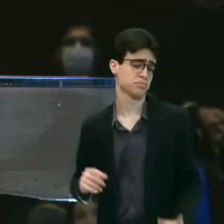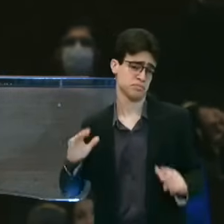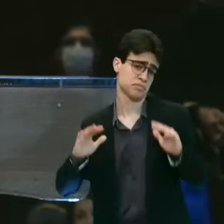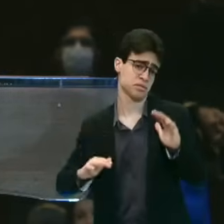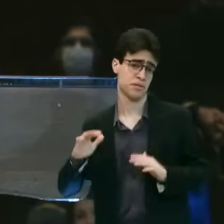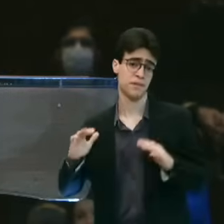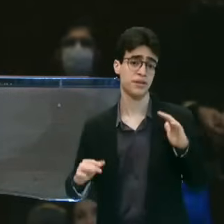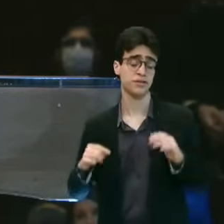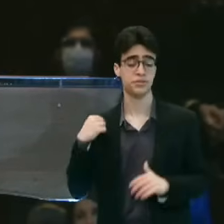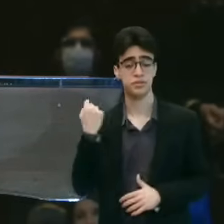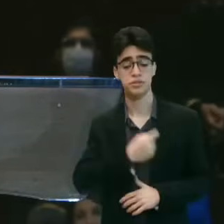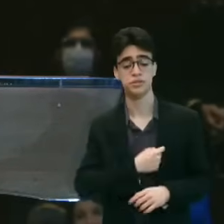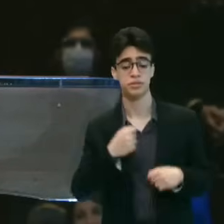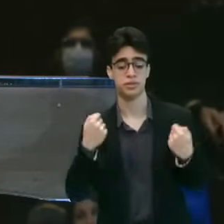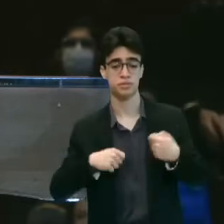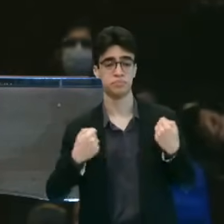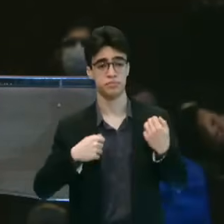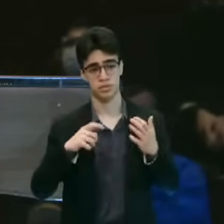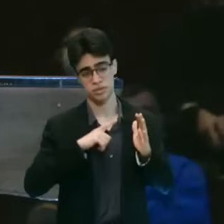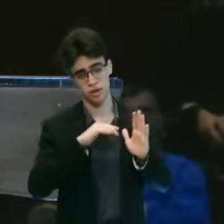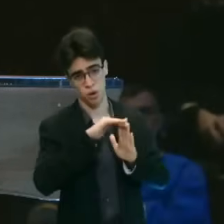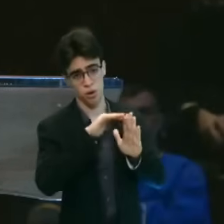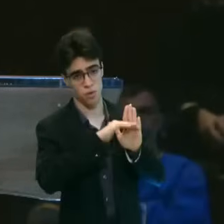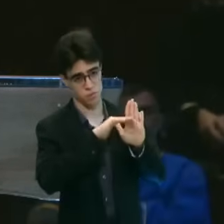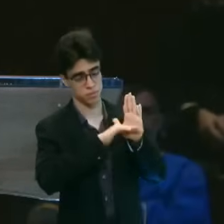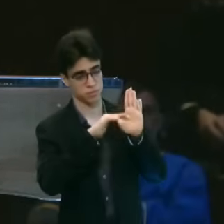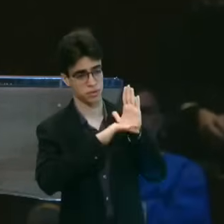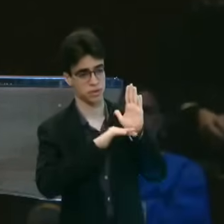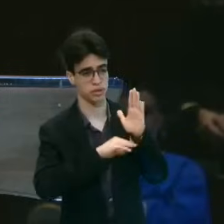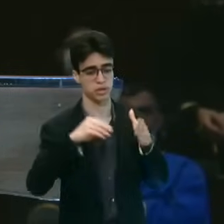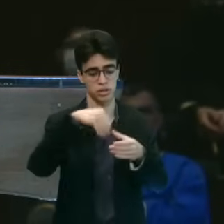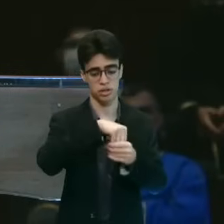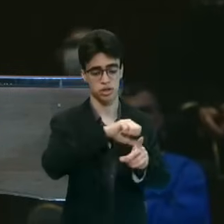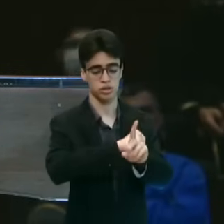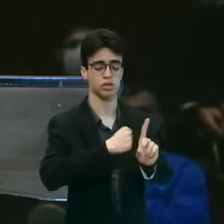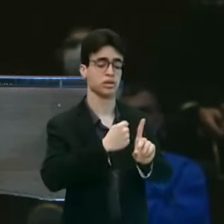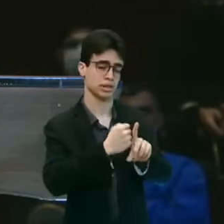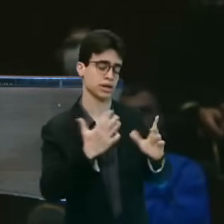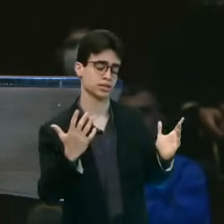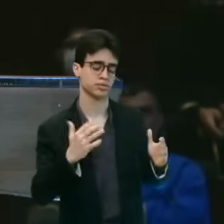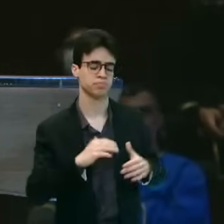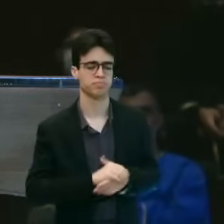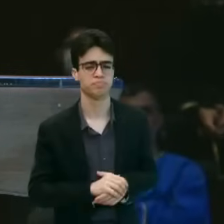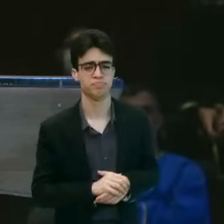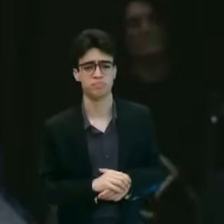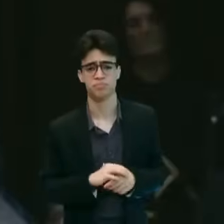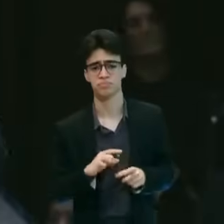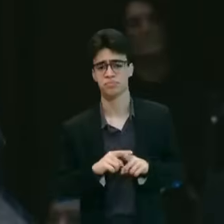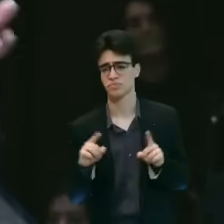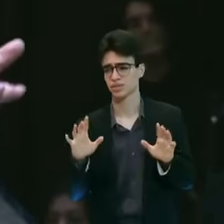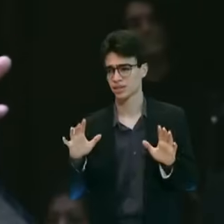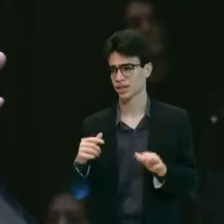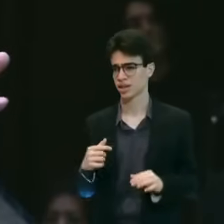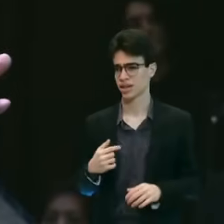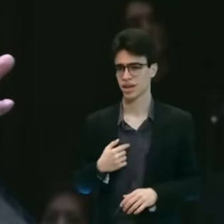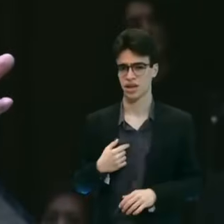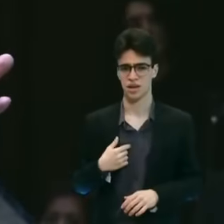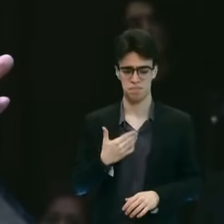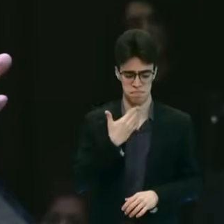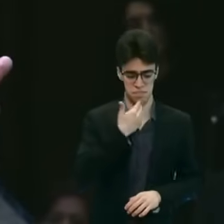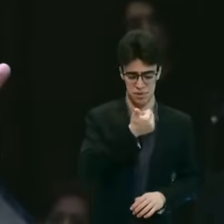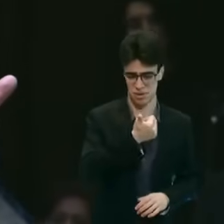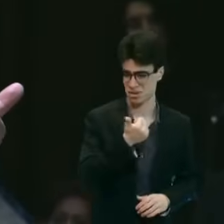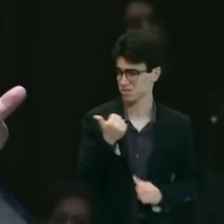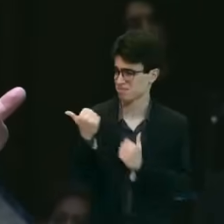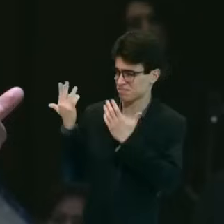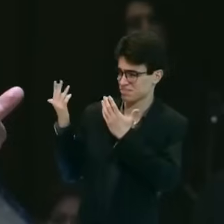a gente tem que cumprir algumas obrigações sociais. E aí eu não quero oferecer o meu melhor,